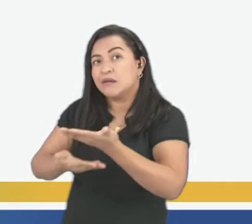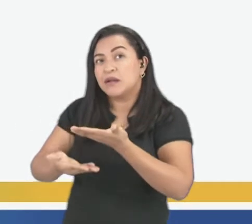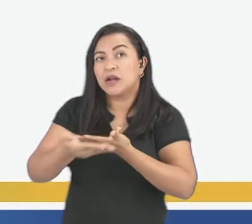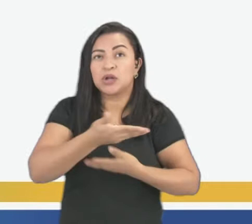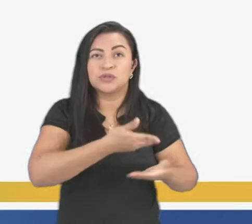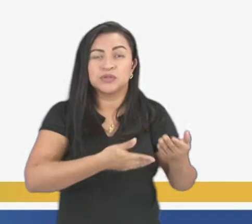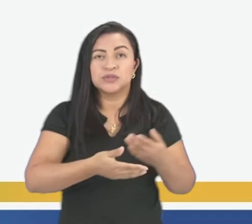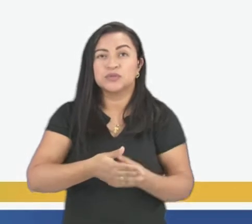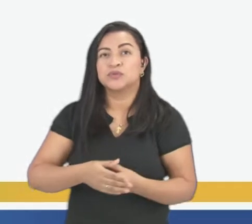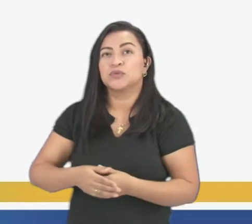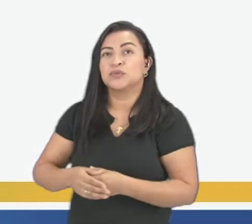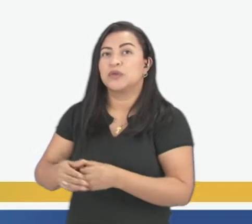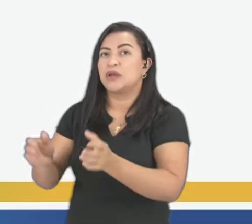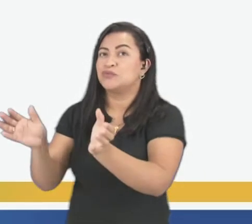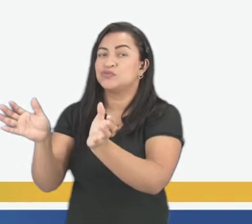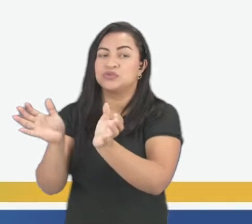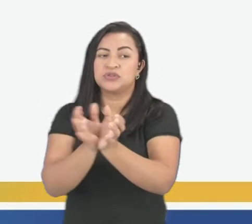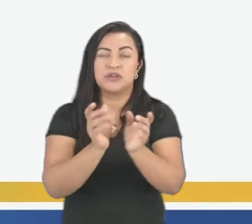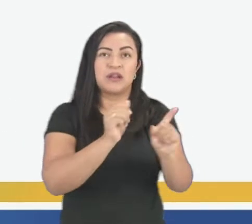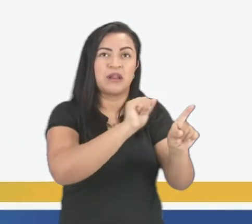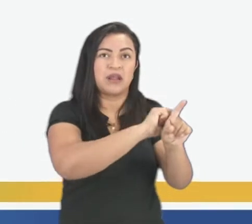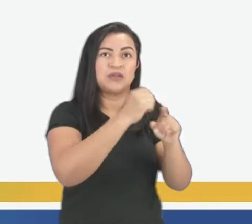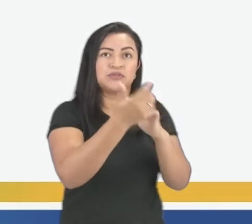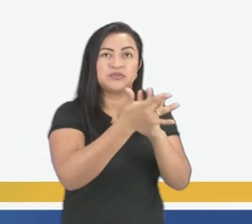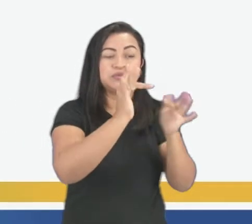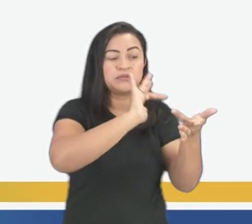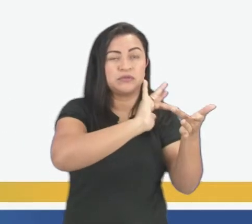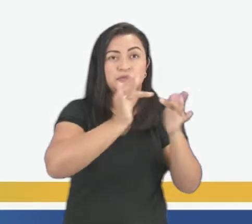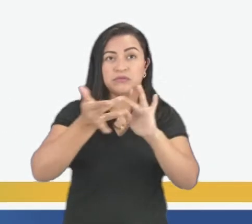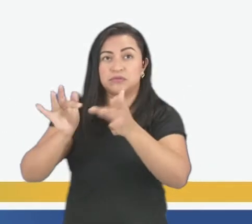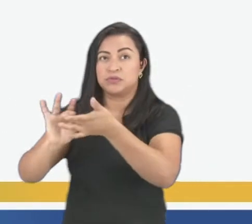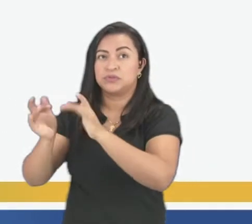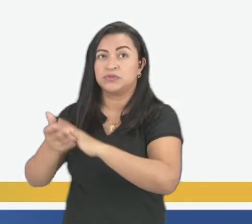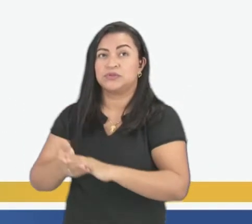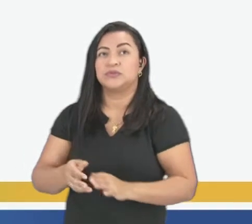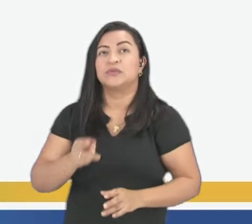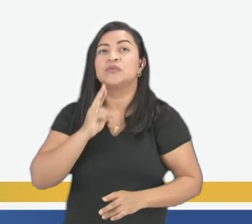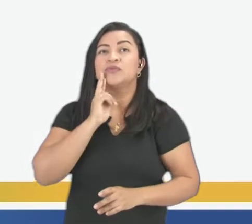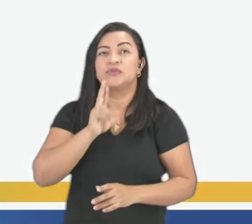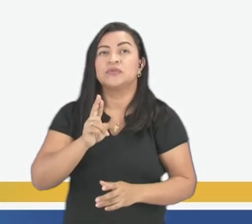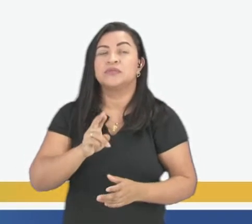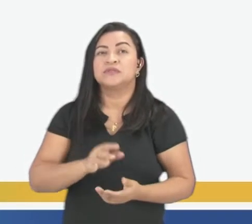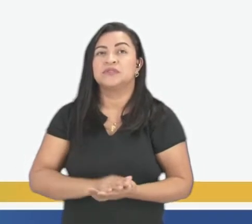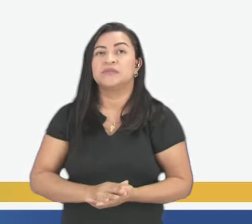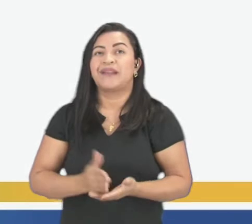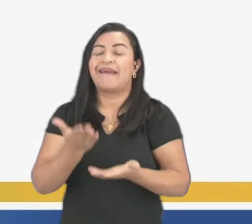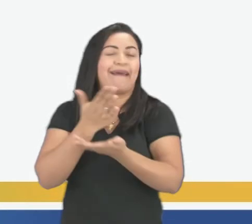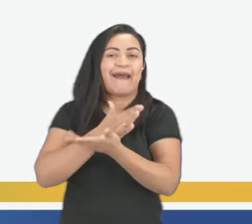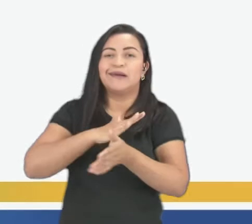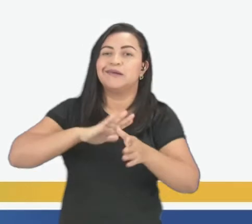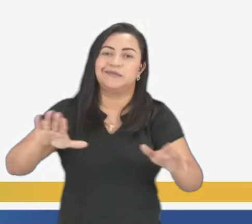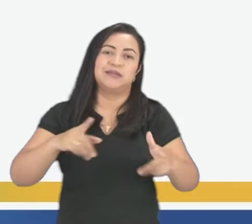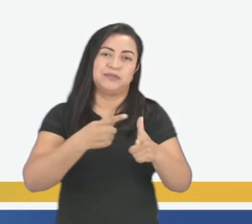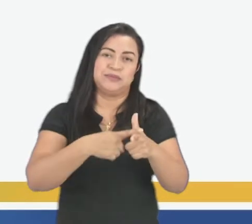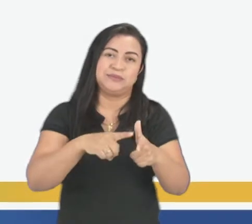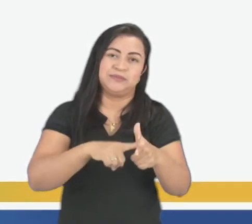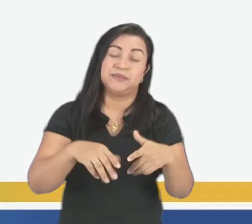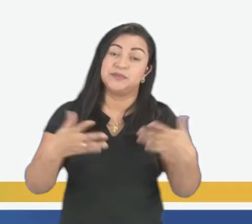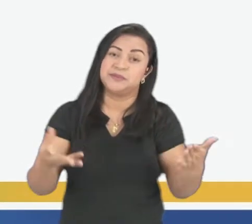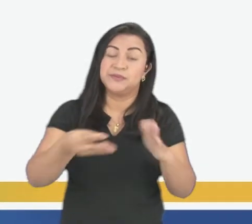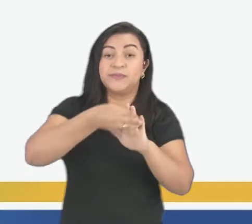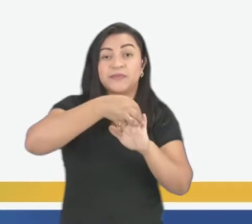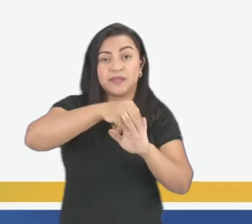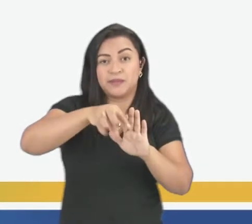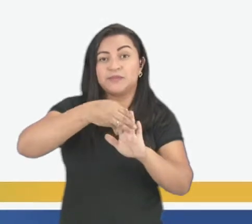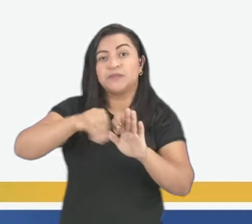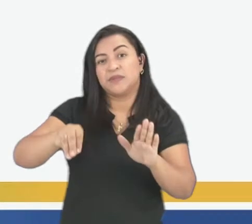imediações ou contatos diretos entre partes como soluções de desarmes. Então, a mídia